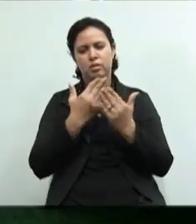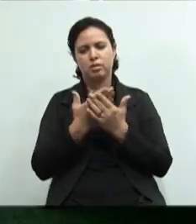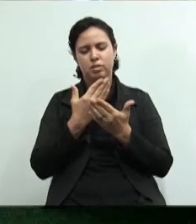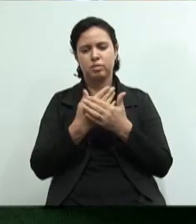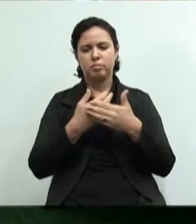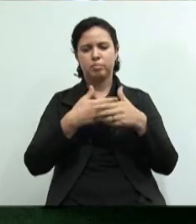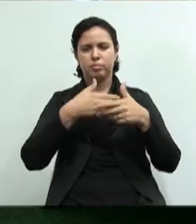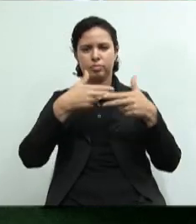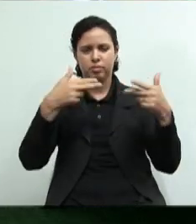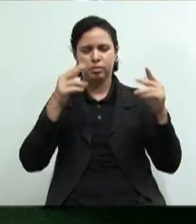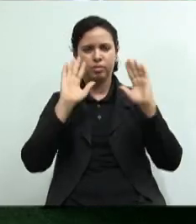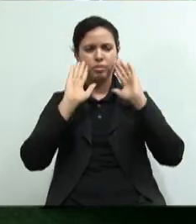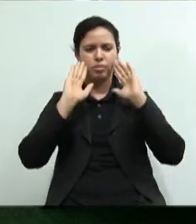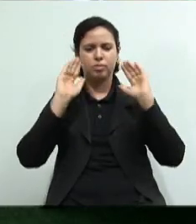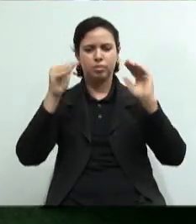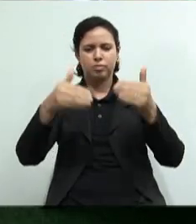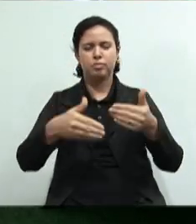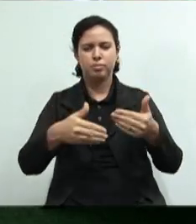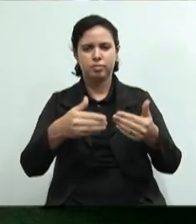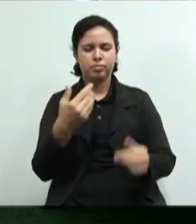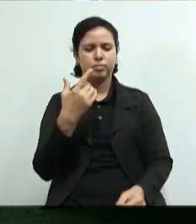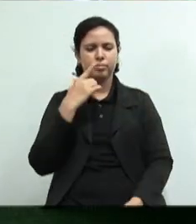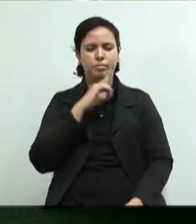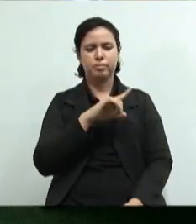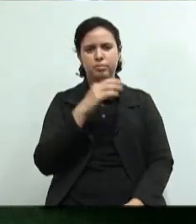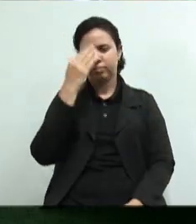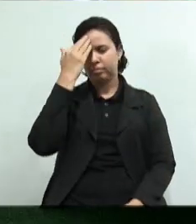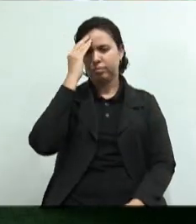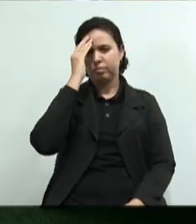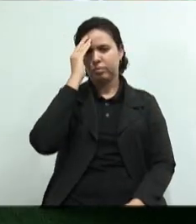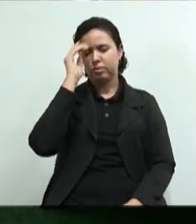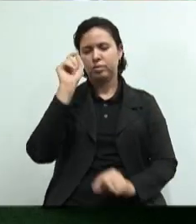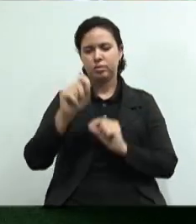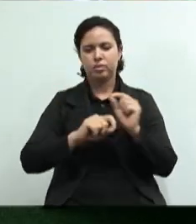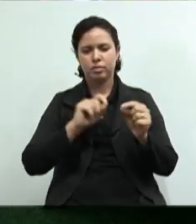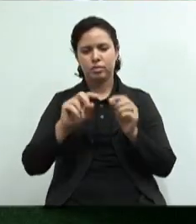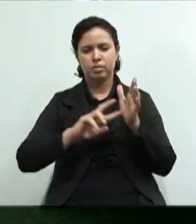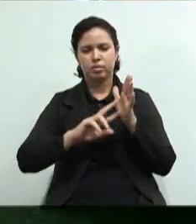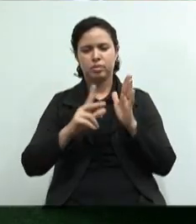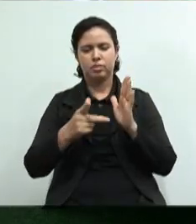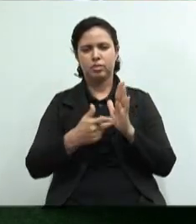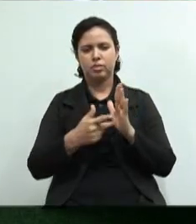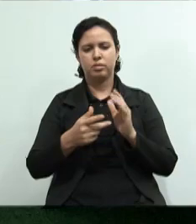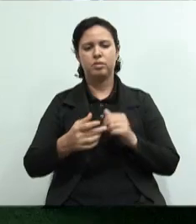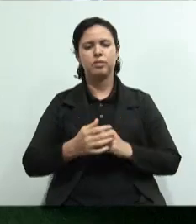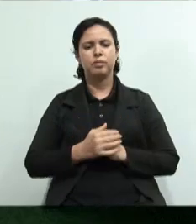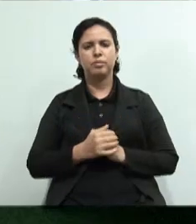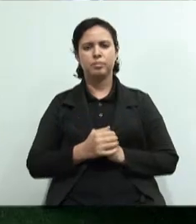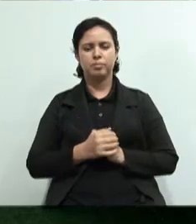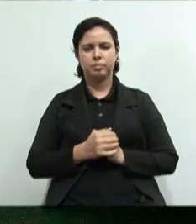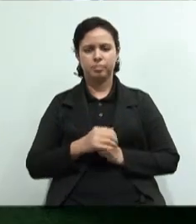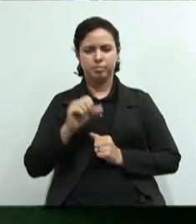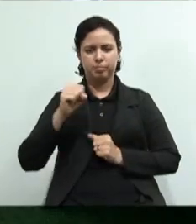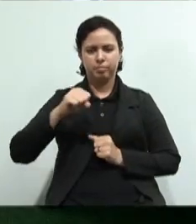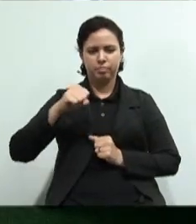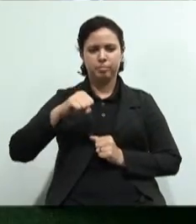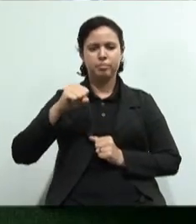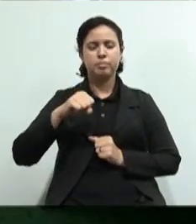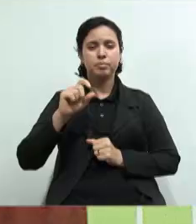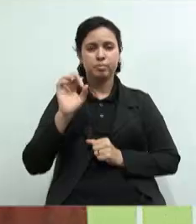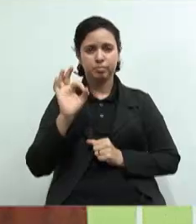diferentes, né, mas que todo mundo conseguiu entender, né, o que significa o PDCA, professora. Certo. Então,